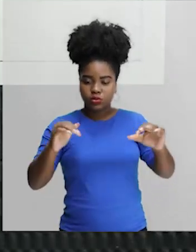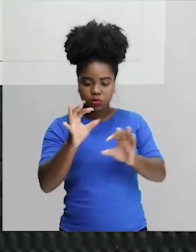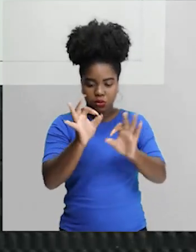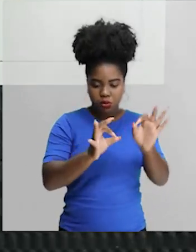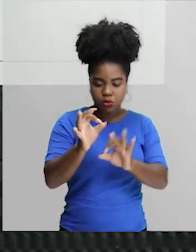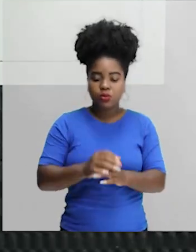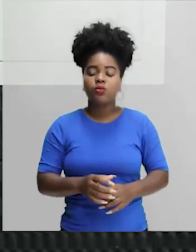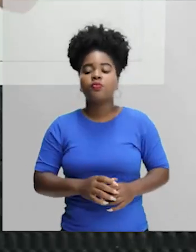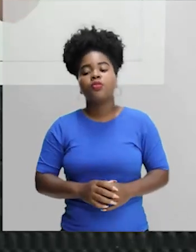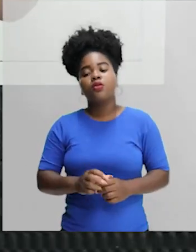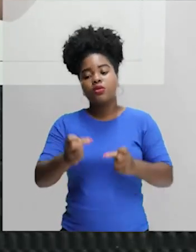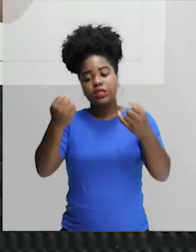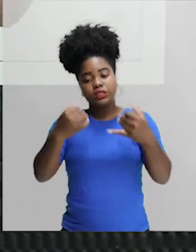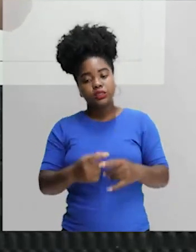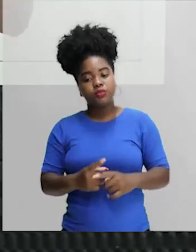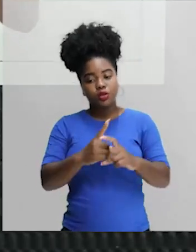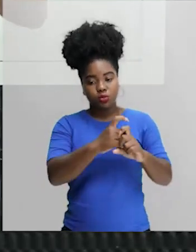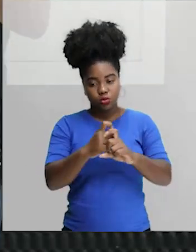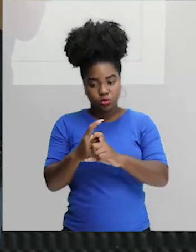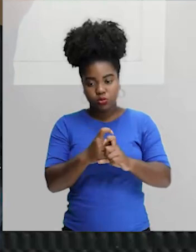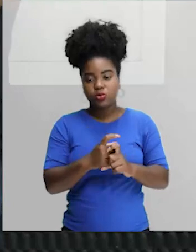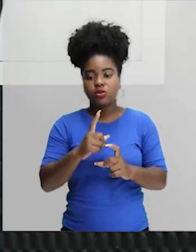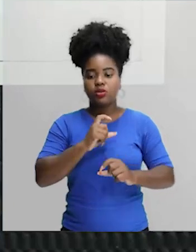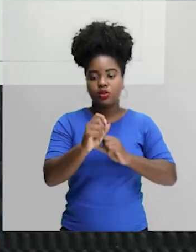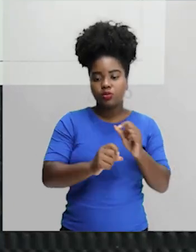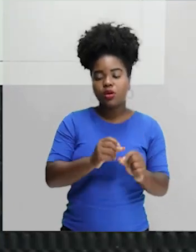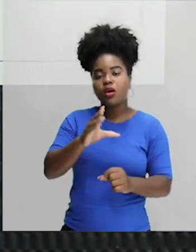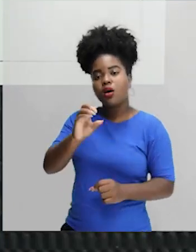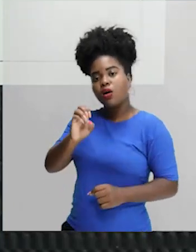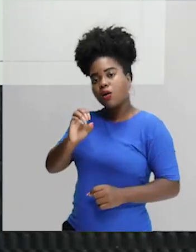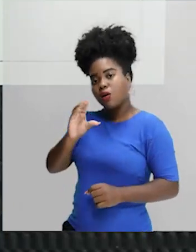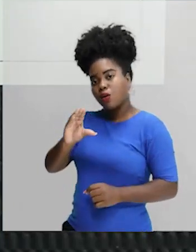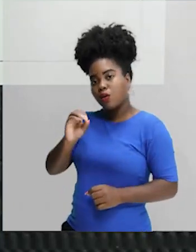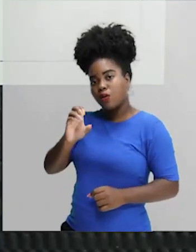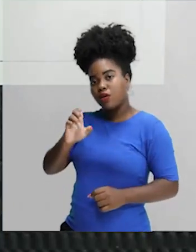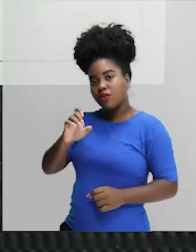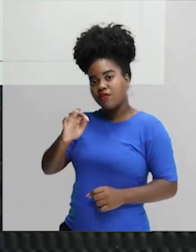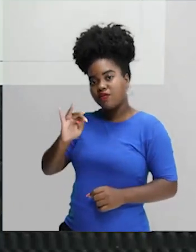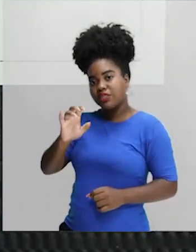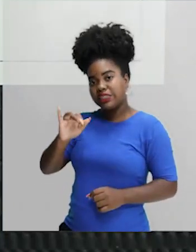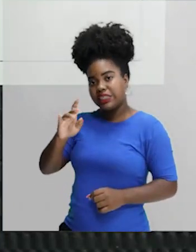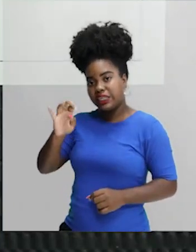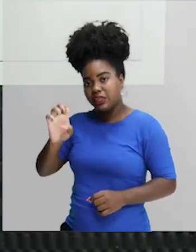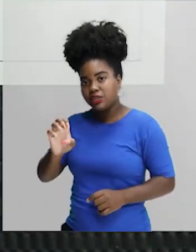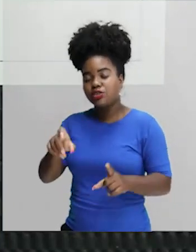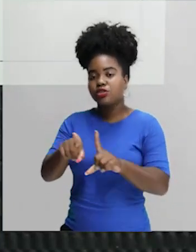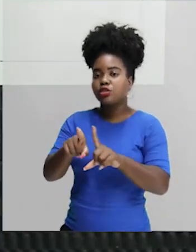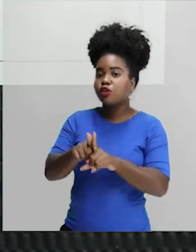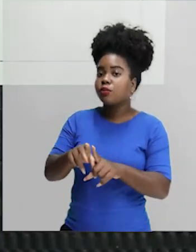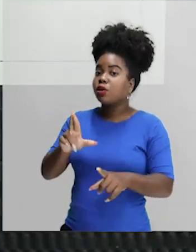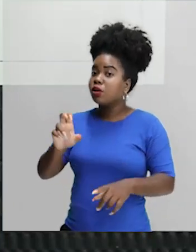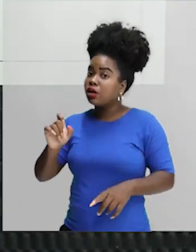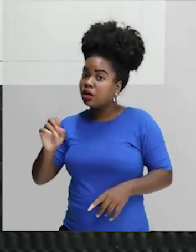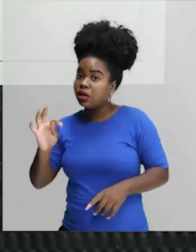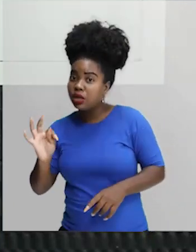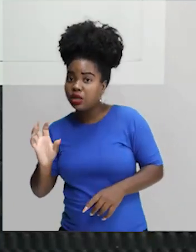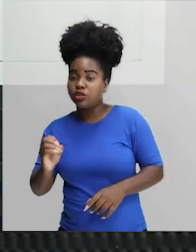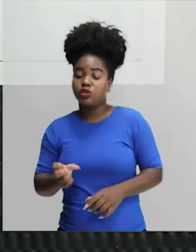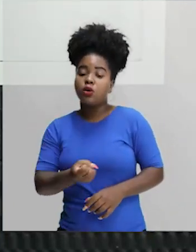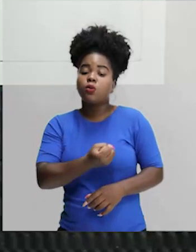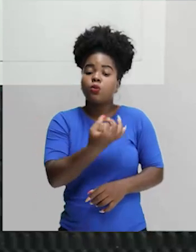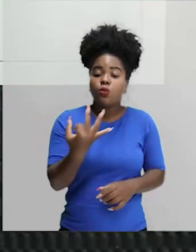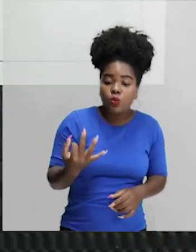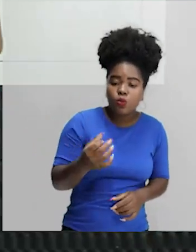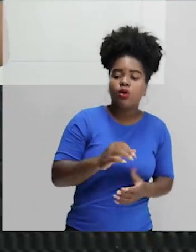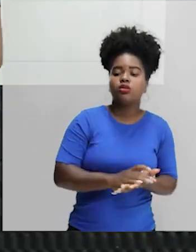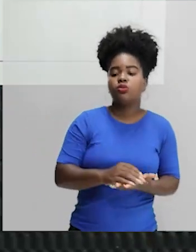o quociente e o resto, né? Quando você divide algo pelo outro, você quer saber quanto deu essa divisão e quanto sobrou, se